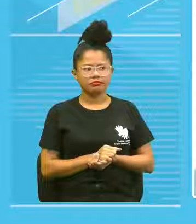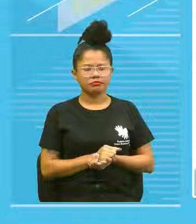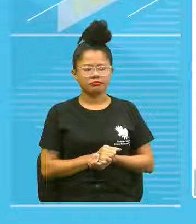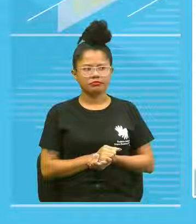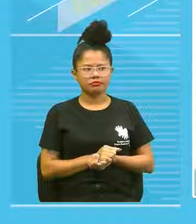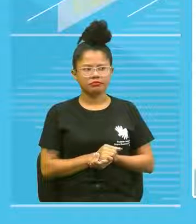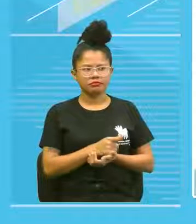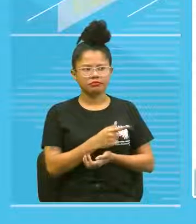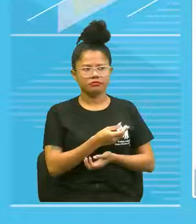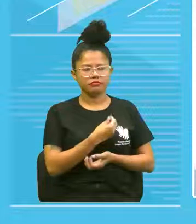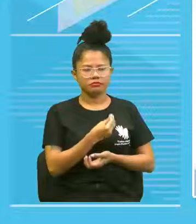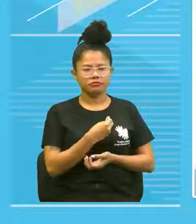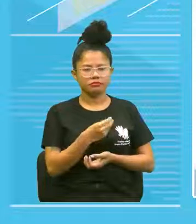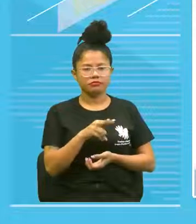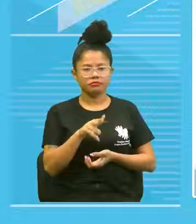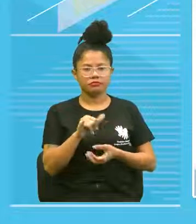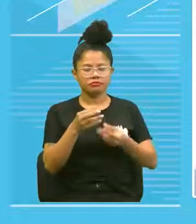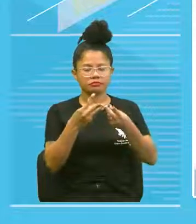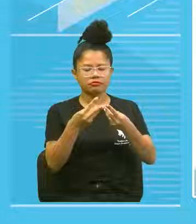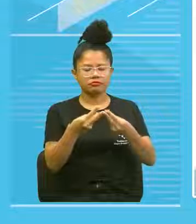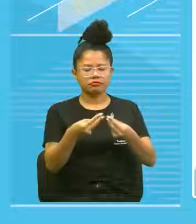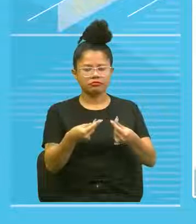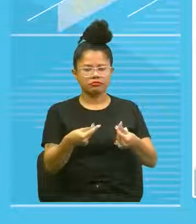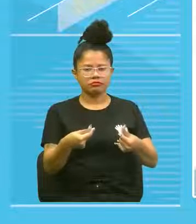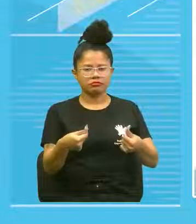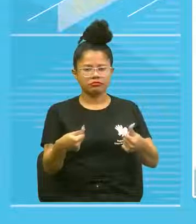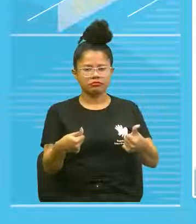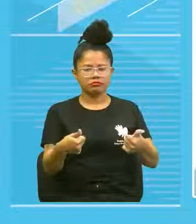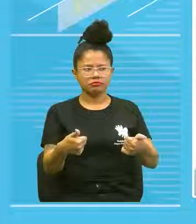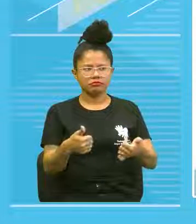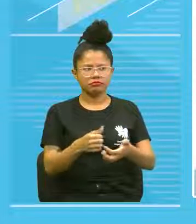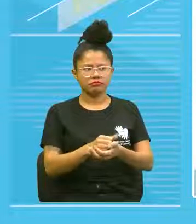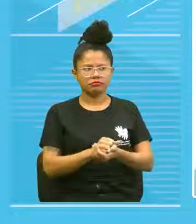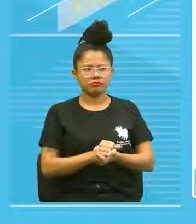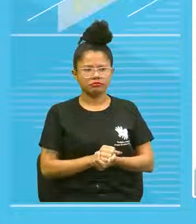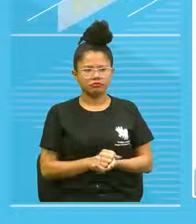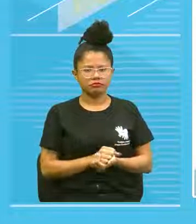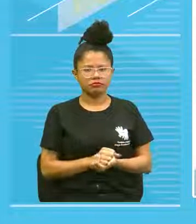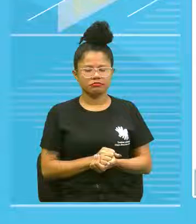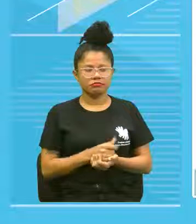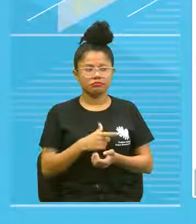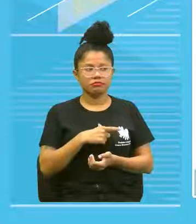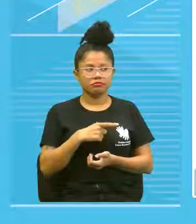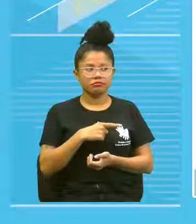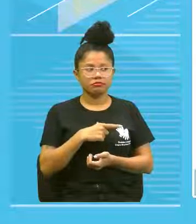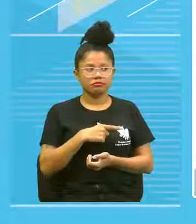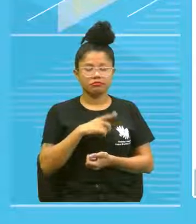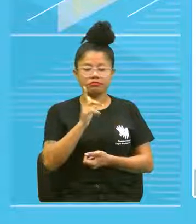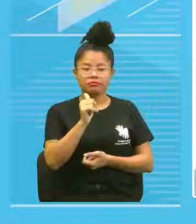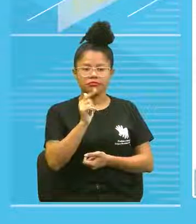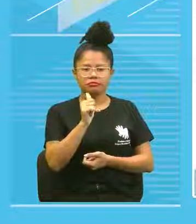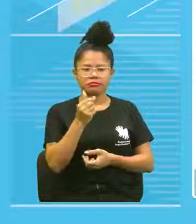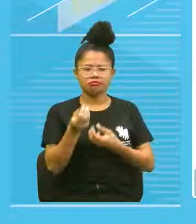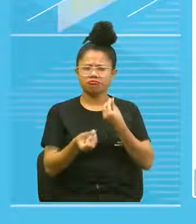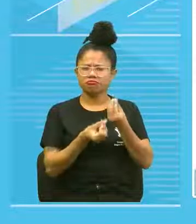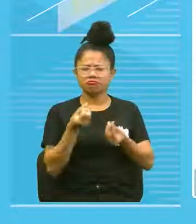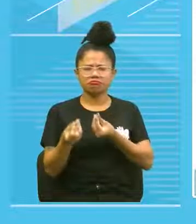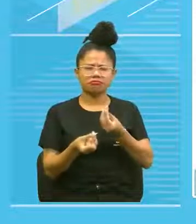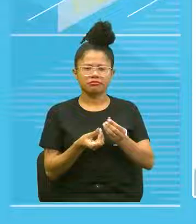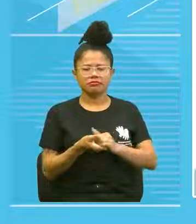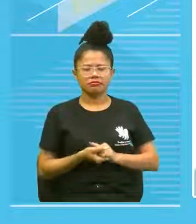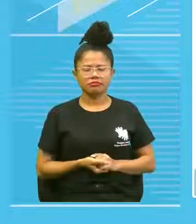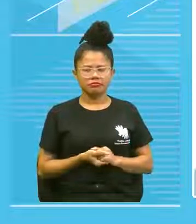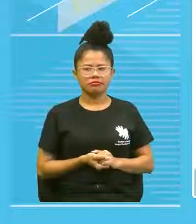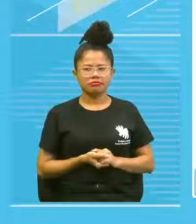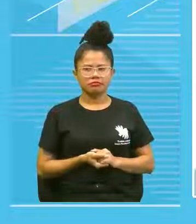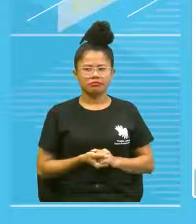que vão se decompor em ambiente com água Como assim me explica